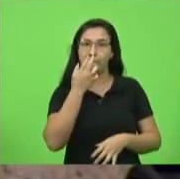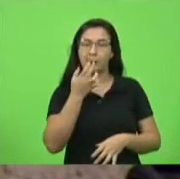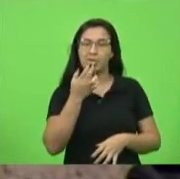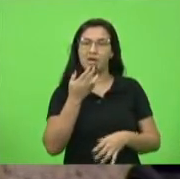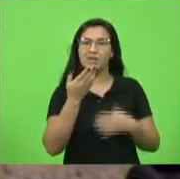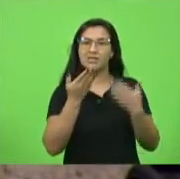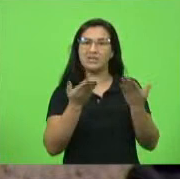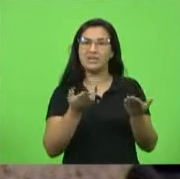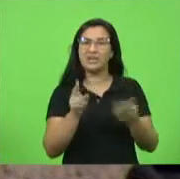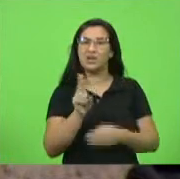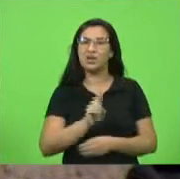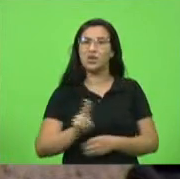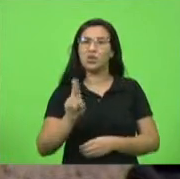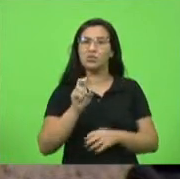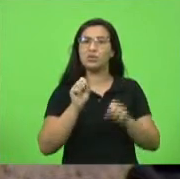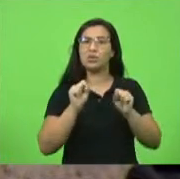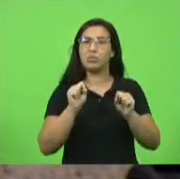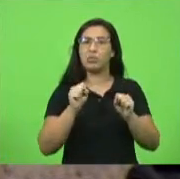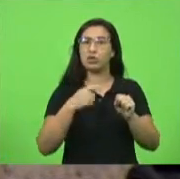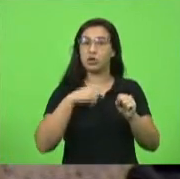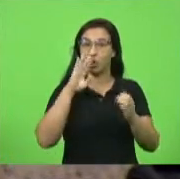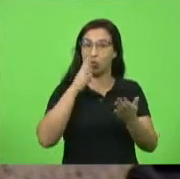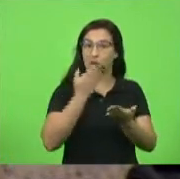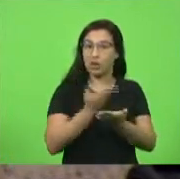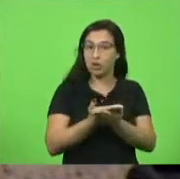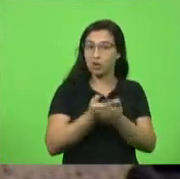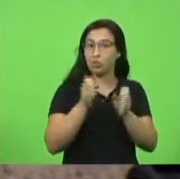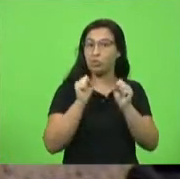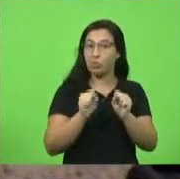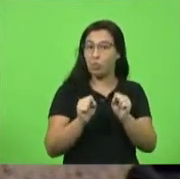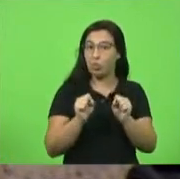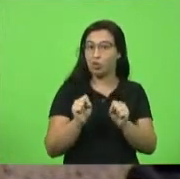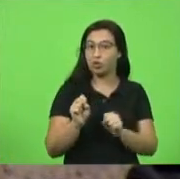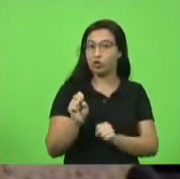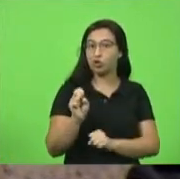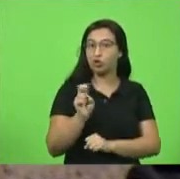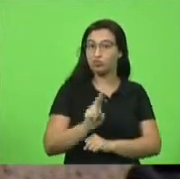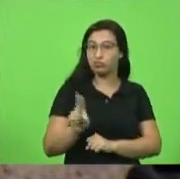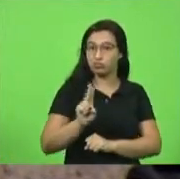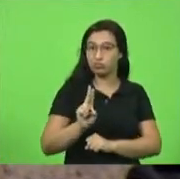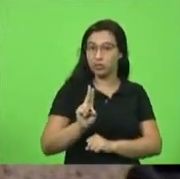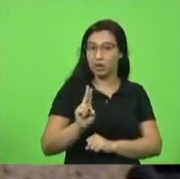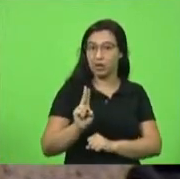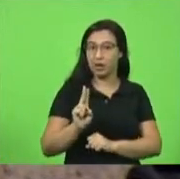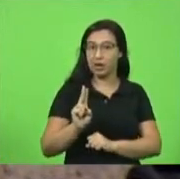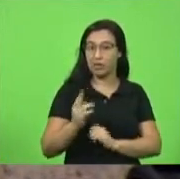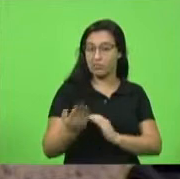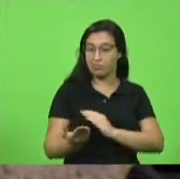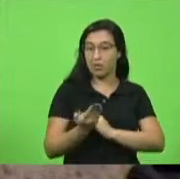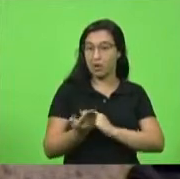ser utilizado quando eu acredito que pode ser útil na minha defesa ou no meu